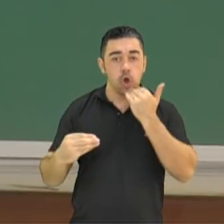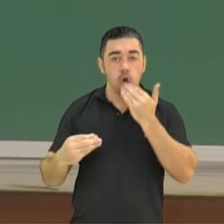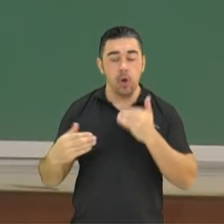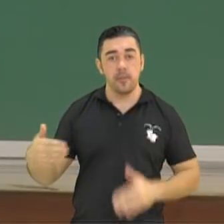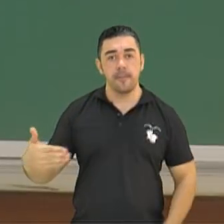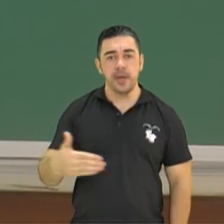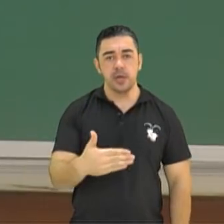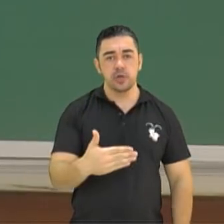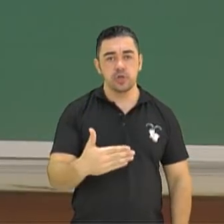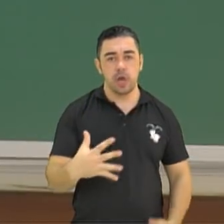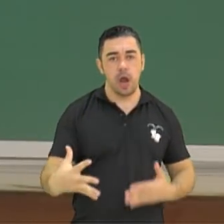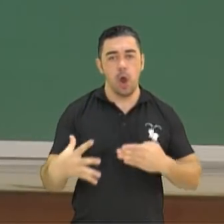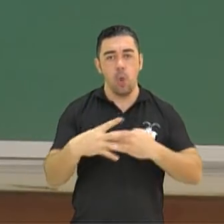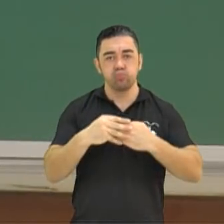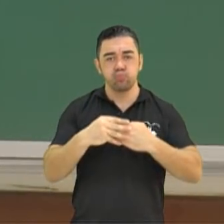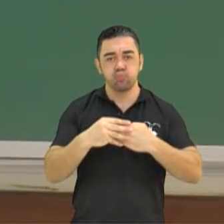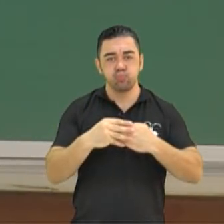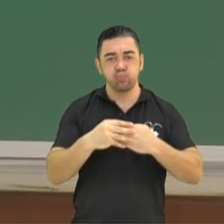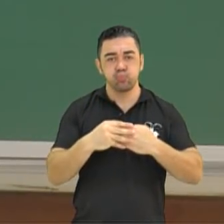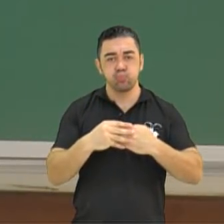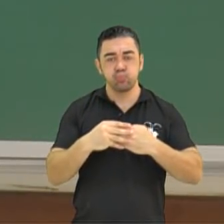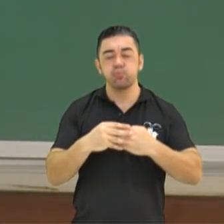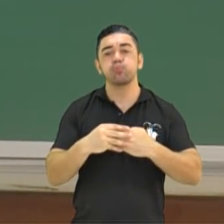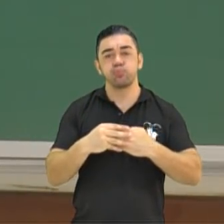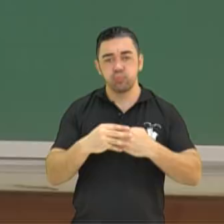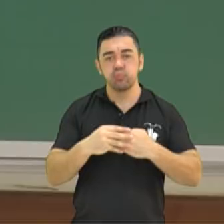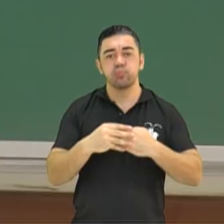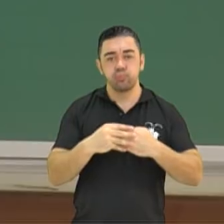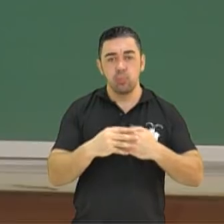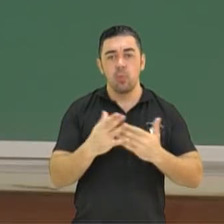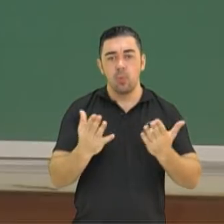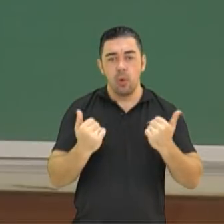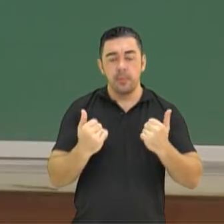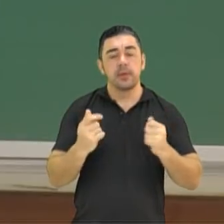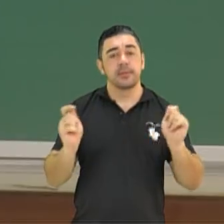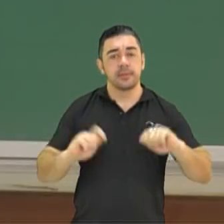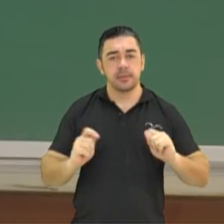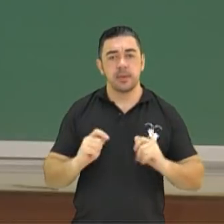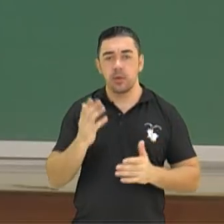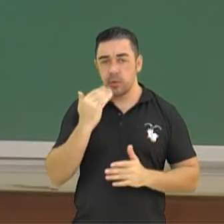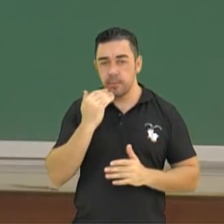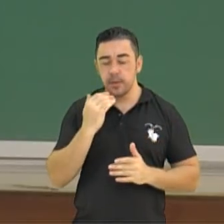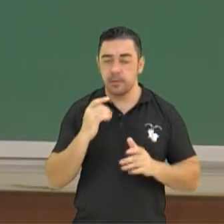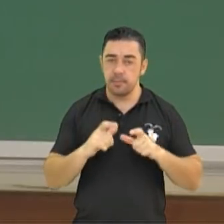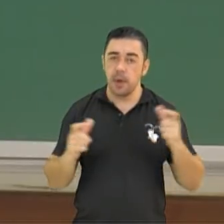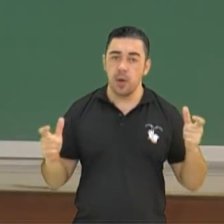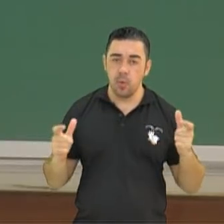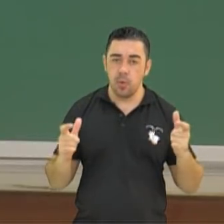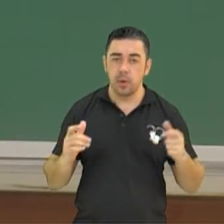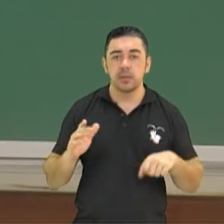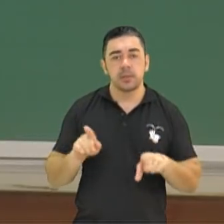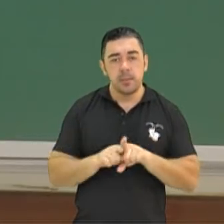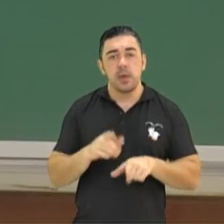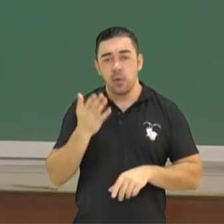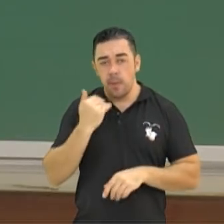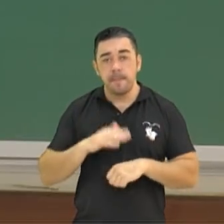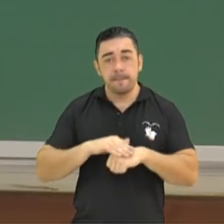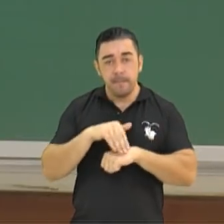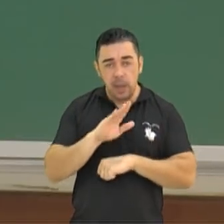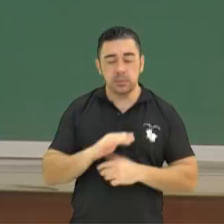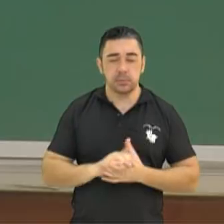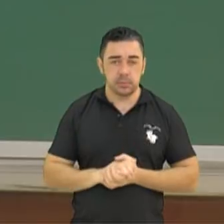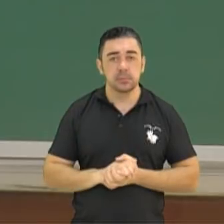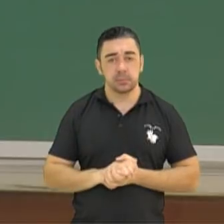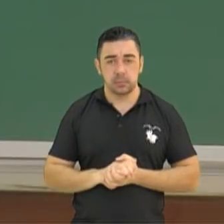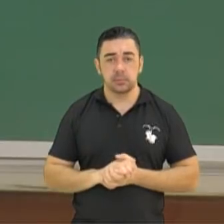peixe, que é um animal grande. Então, veja, ele está conseguindo consumir alimentos maiores e quantidades maiores de alimento. E